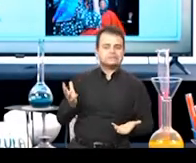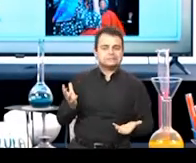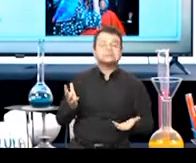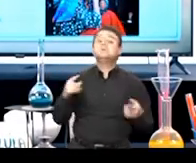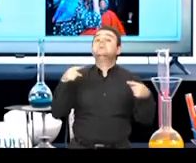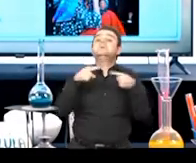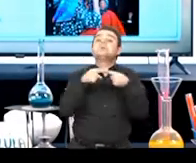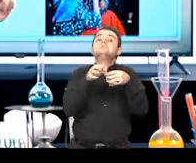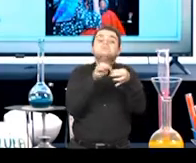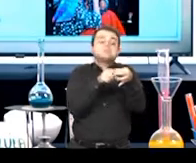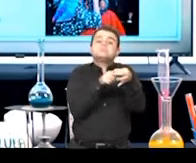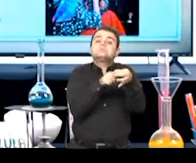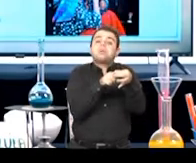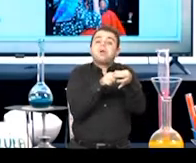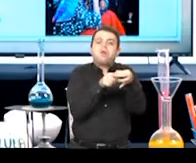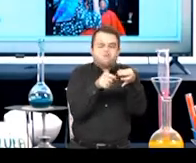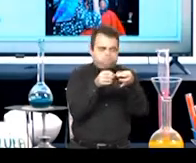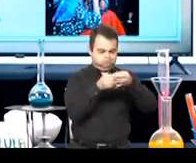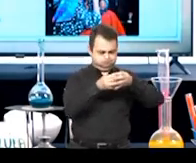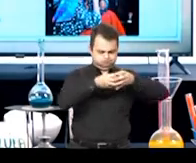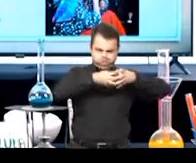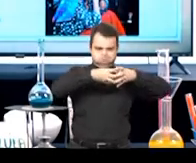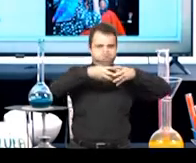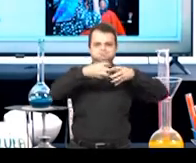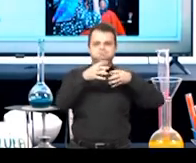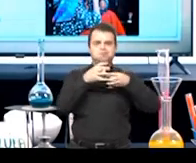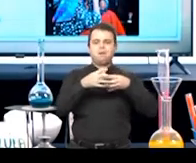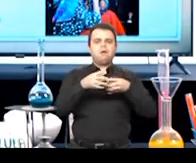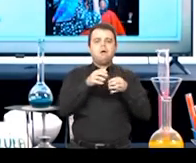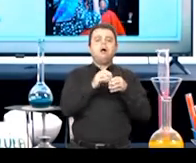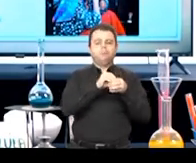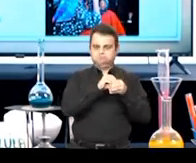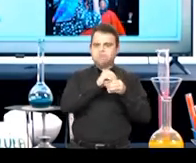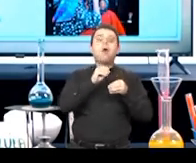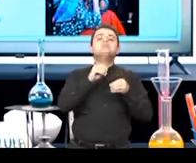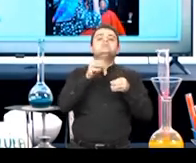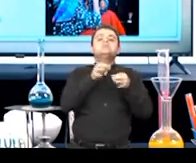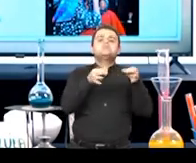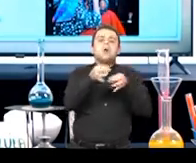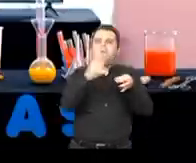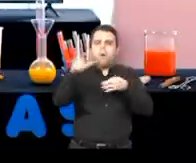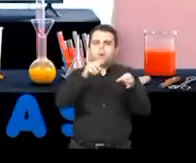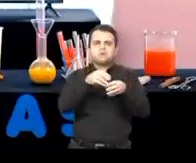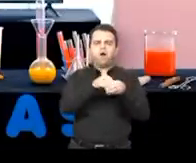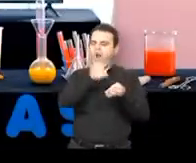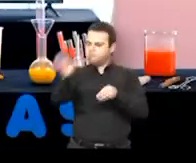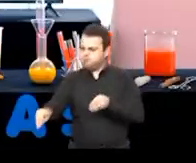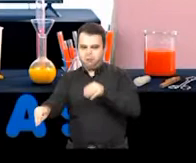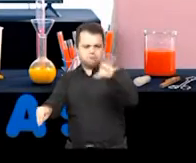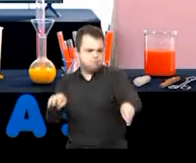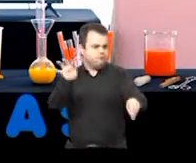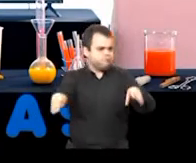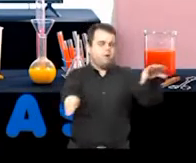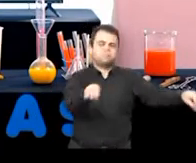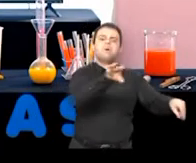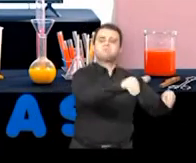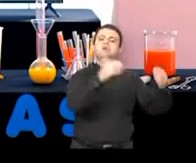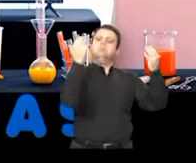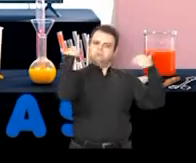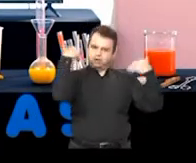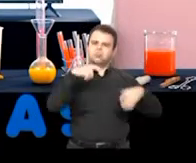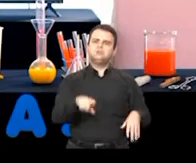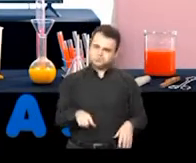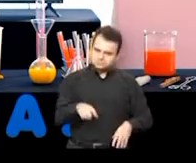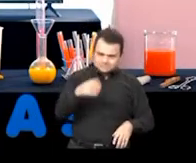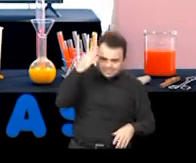esses vírus acabam procurando uma nova célula para poder infectar. Deu para entender como o vírus ele